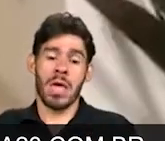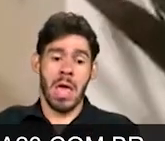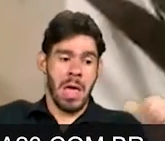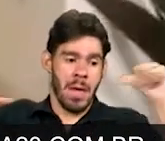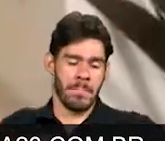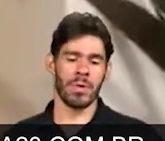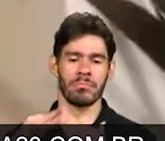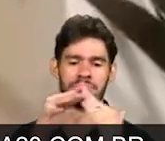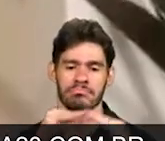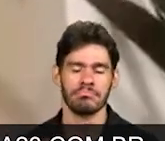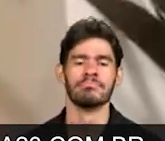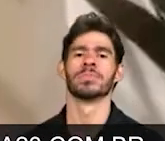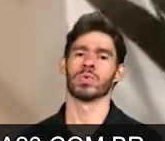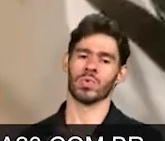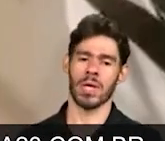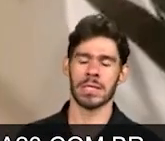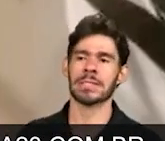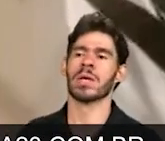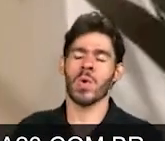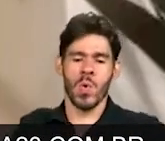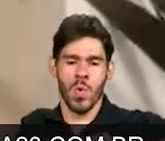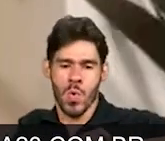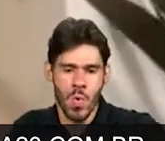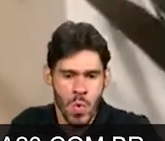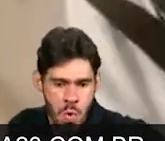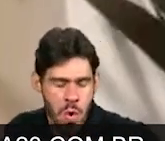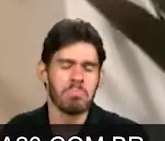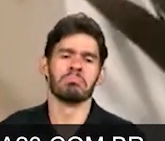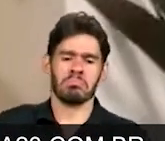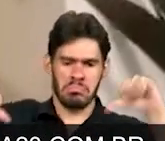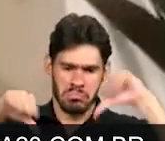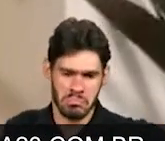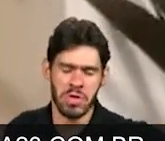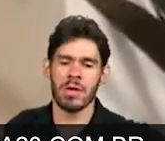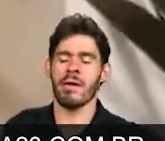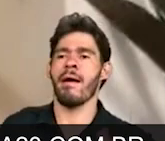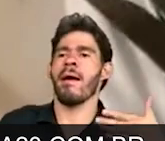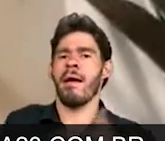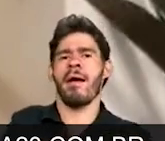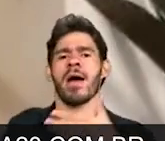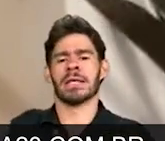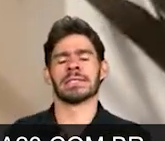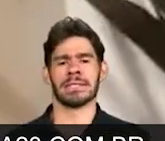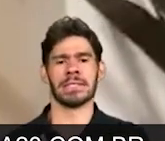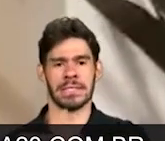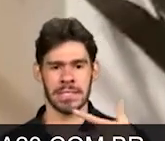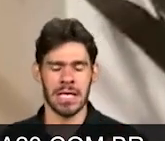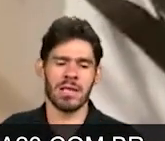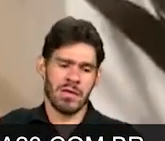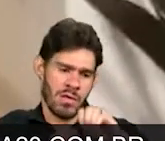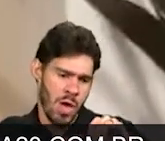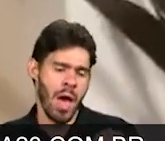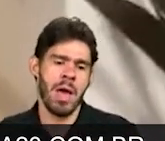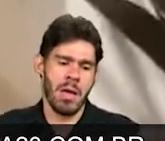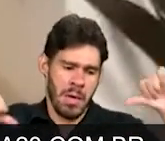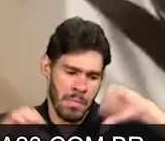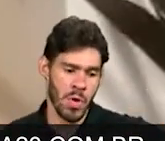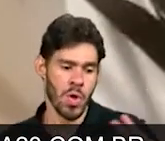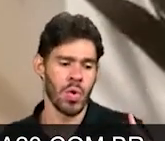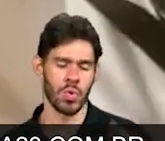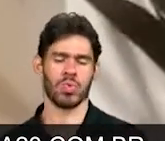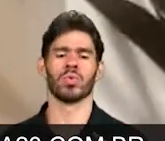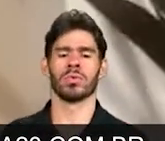habitação, porque têm piores condições de transporte, porque têm piores condições de acesso à saúde e à educação. Tudo isso leva